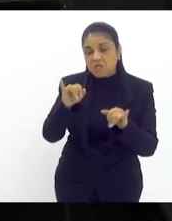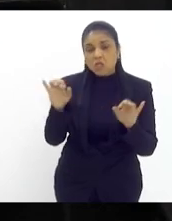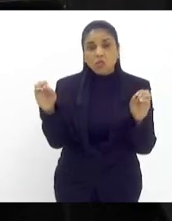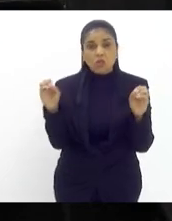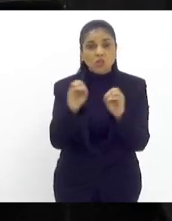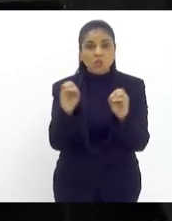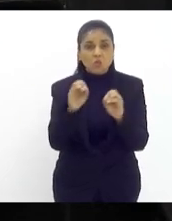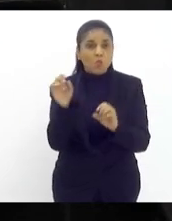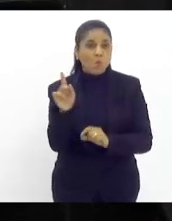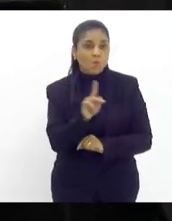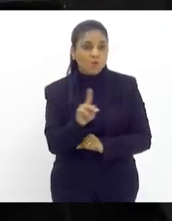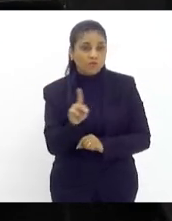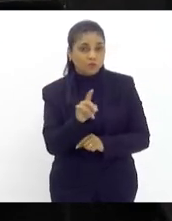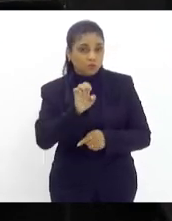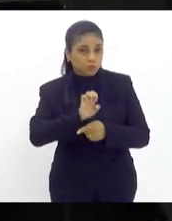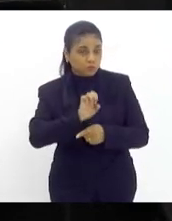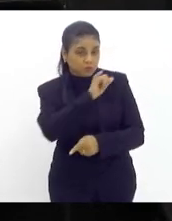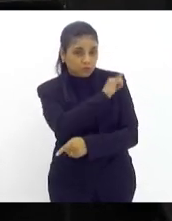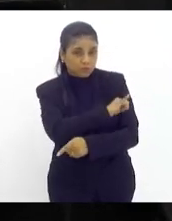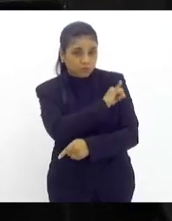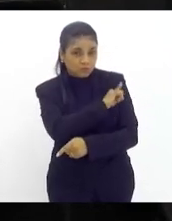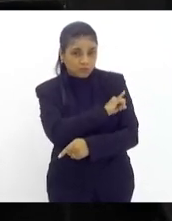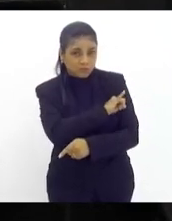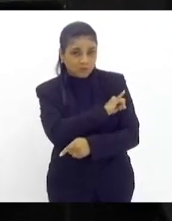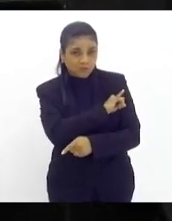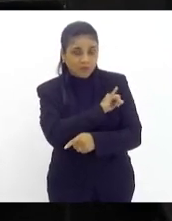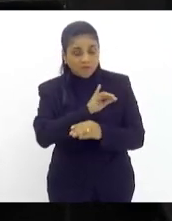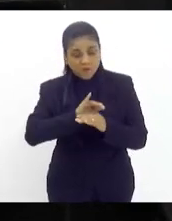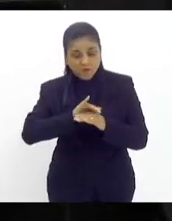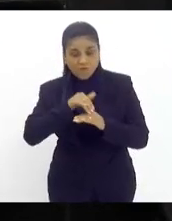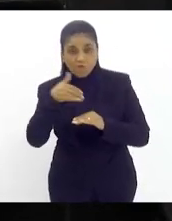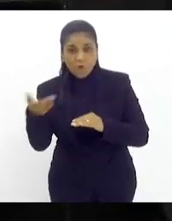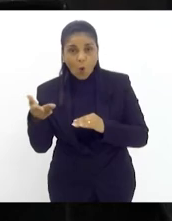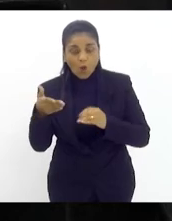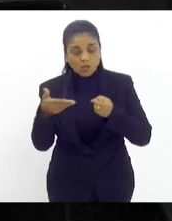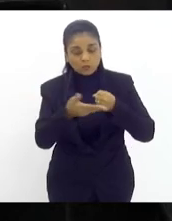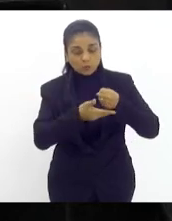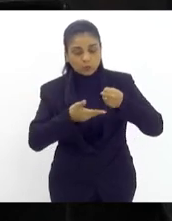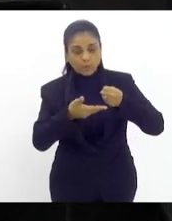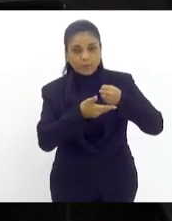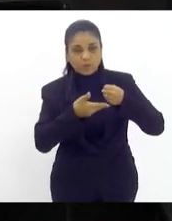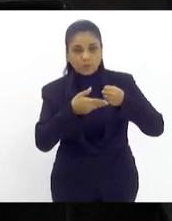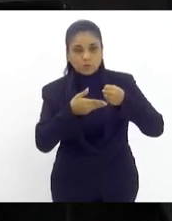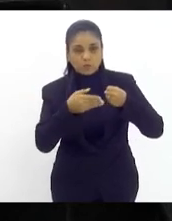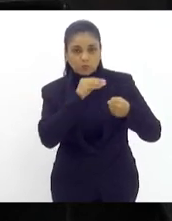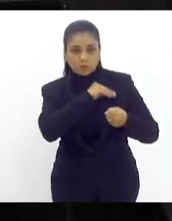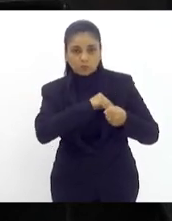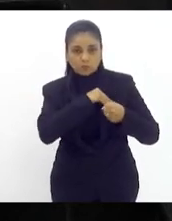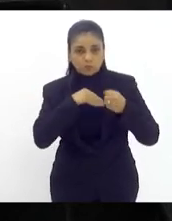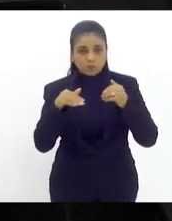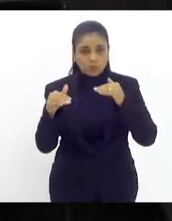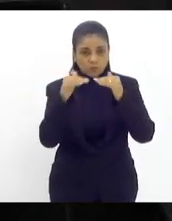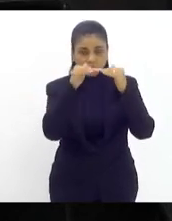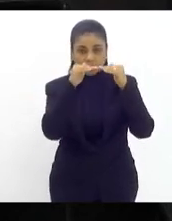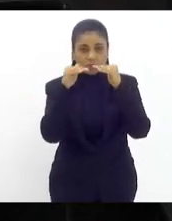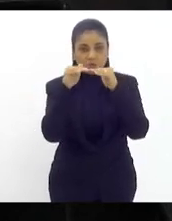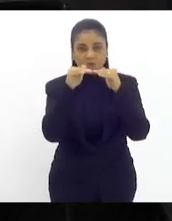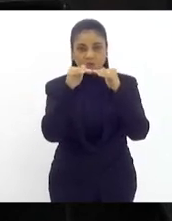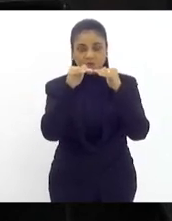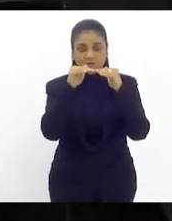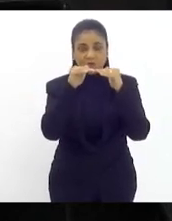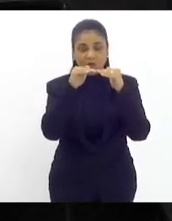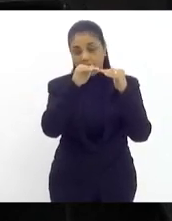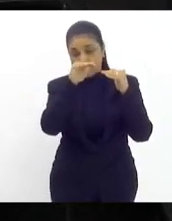Estado do Rio de Janeiro ficará fora do piso Nacional nenhum